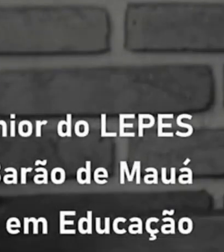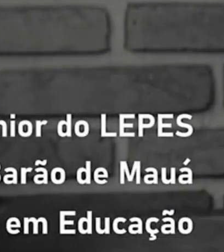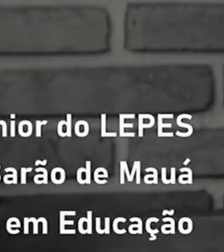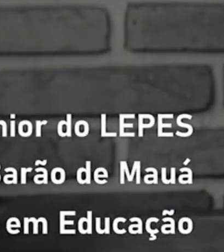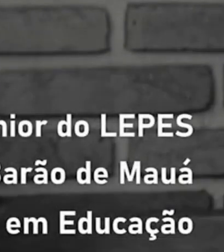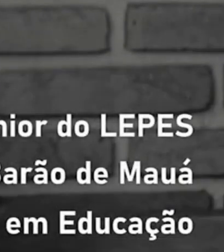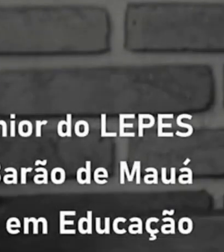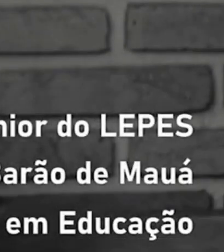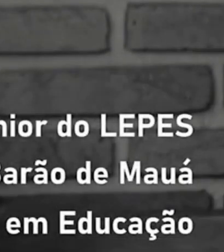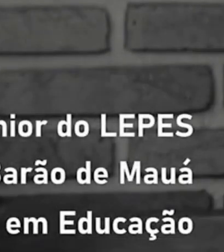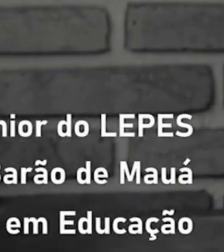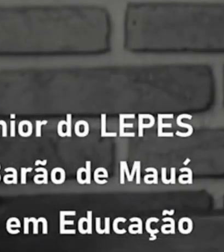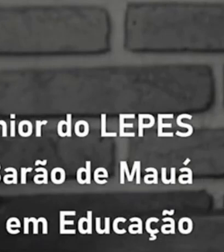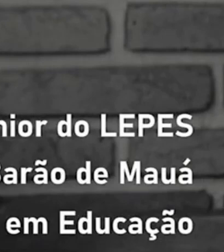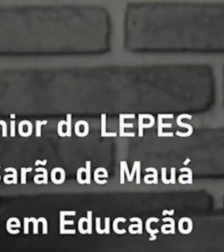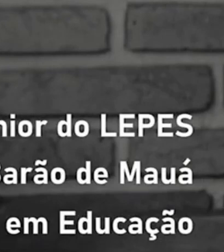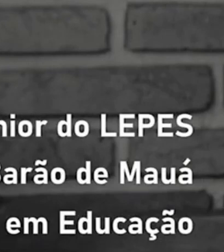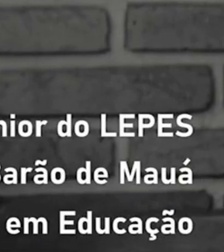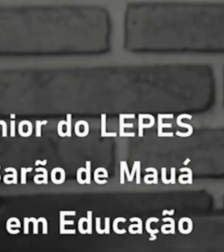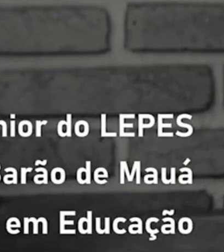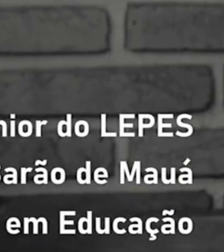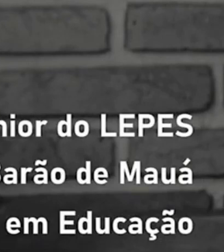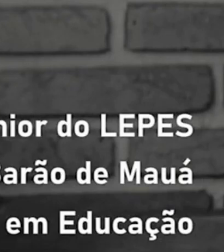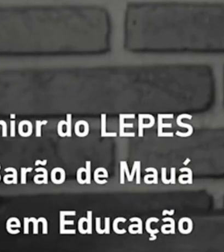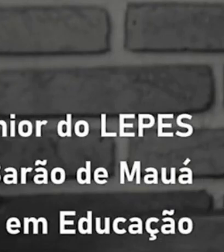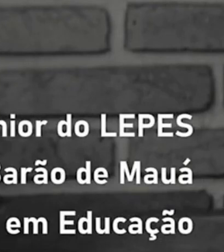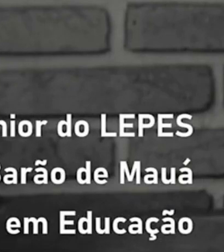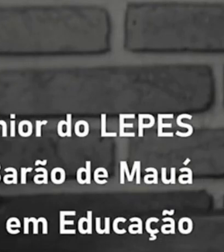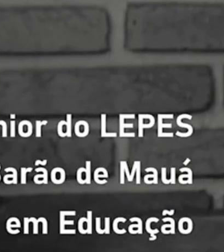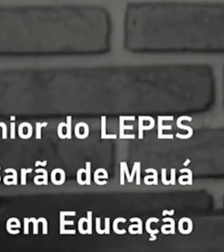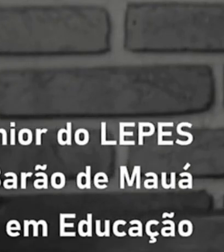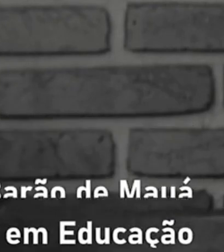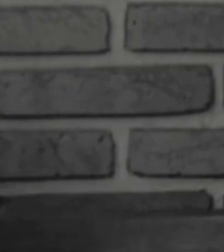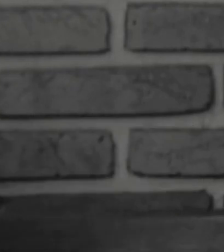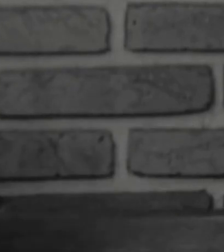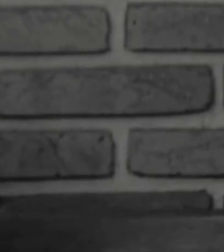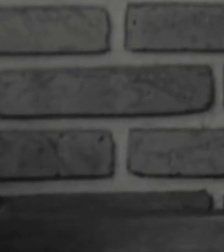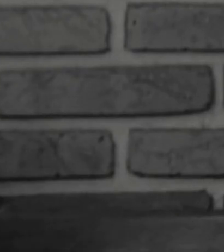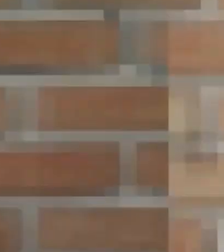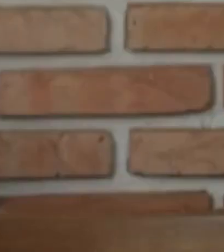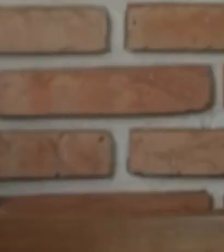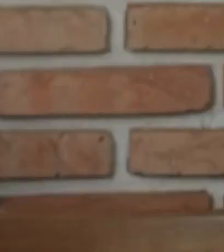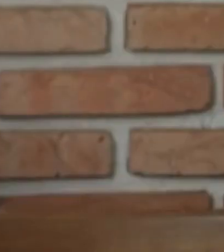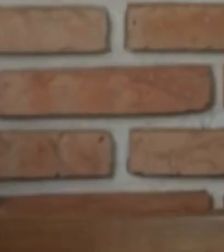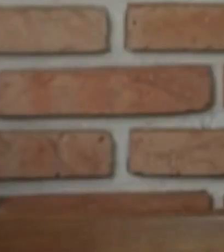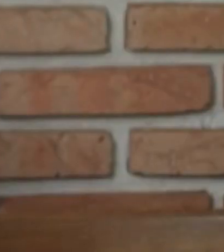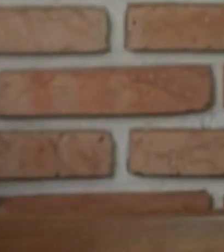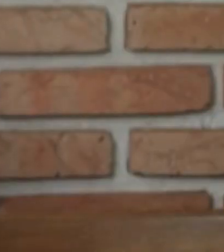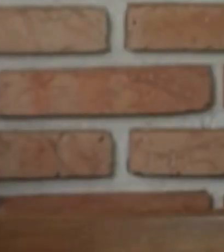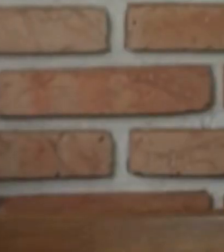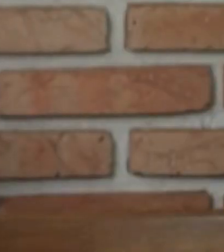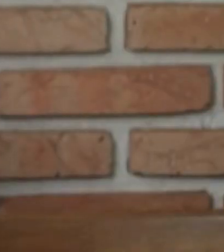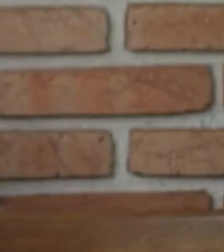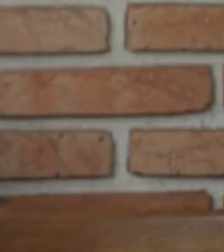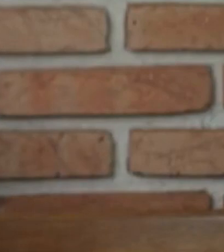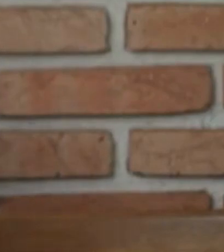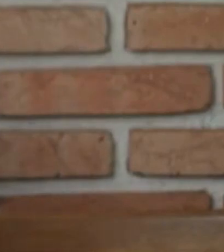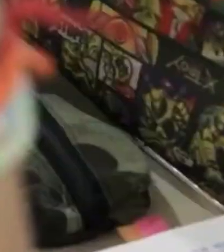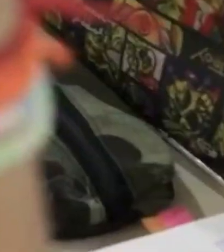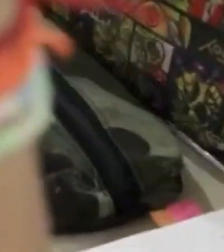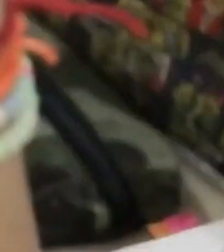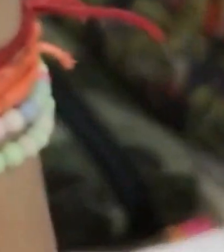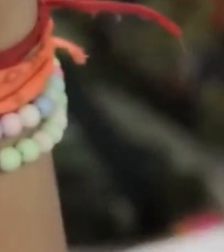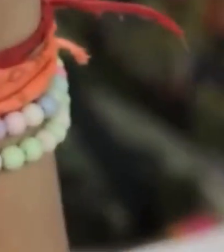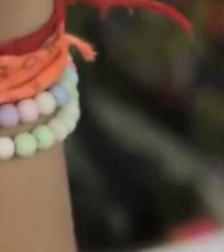No cérebro, acontece uma reorganização que prepara o jovem para esse novo momento da vida. É o momento de desenvolver o raciocínio